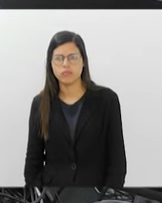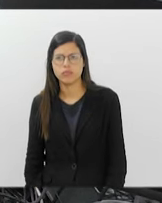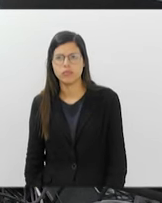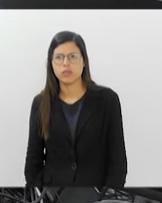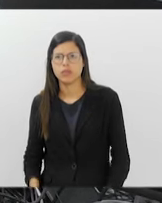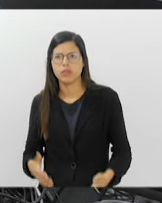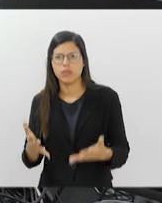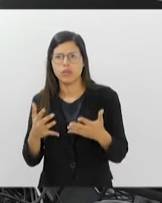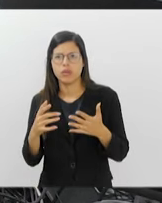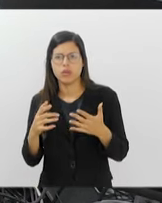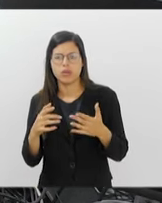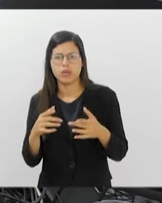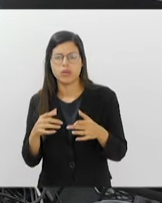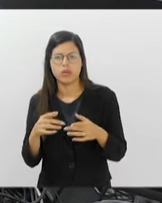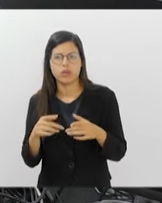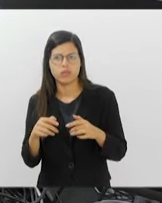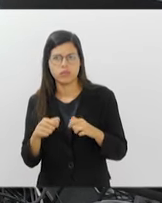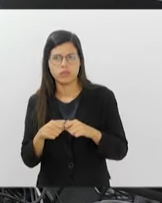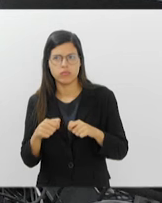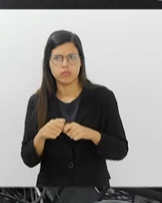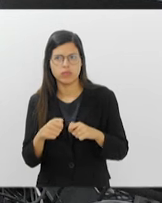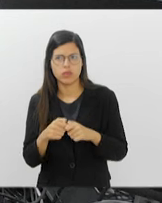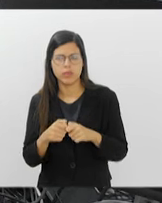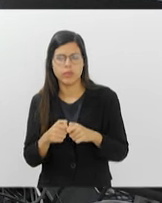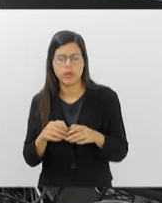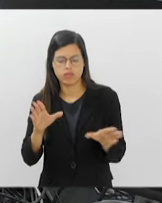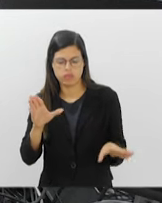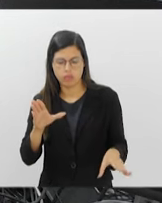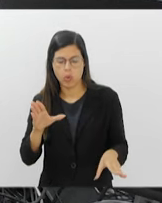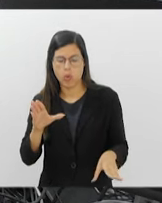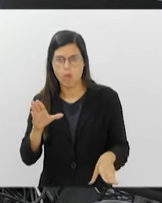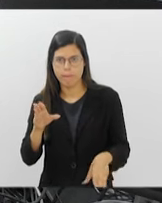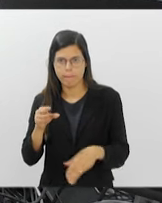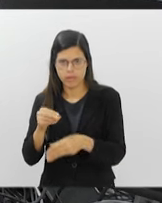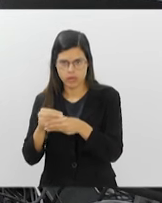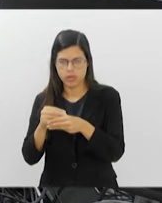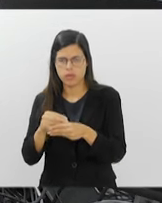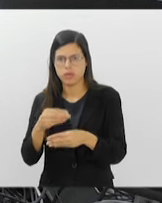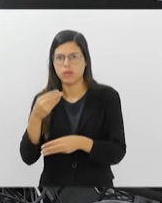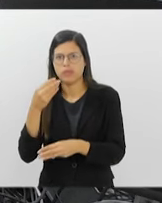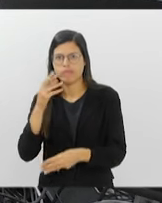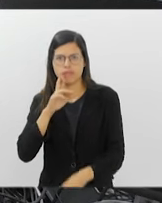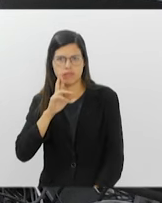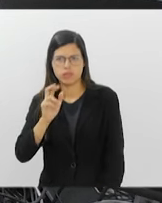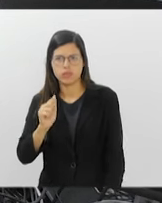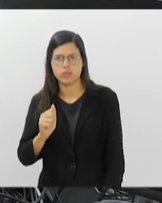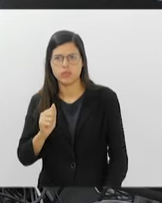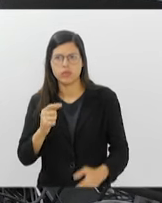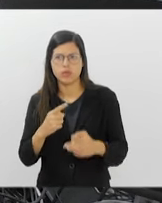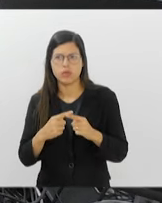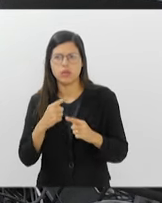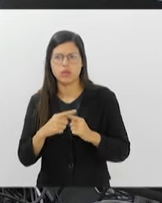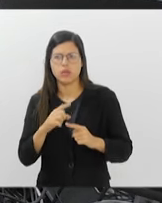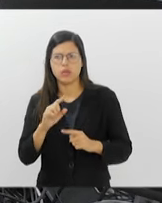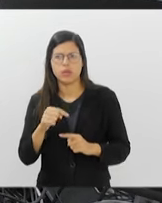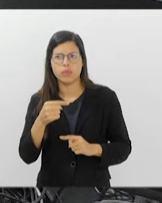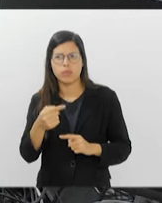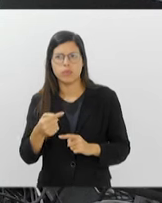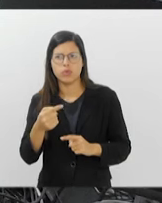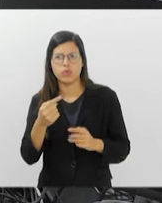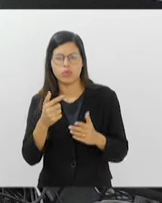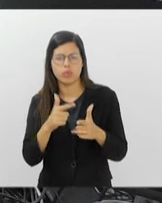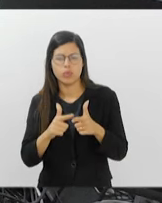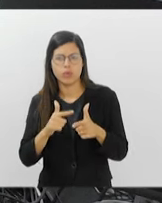fazer um adendo a palavra as palavras do deputado Rodrigo mourinha porque depois do do da tragédia acontecer